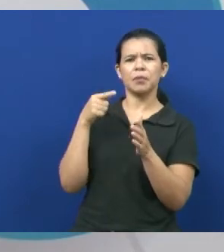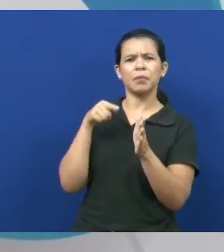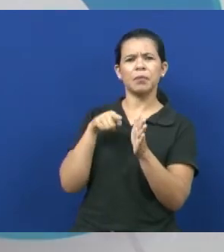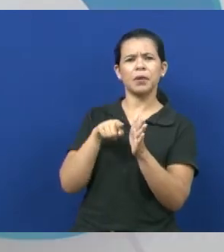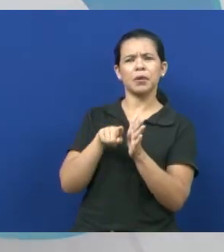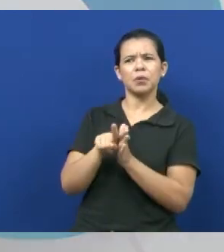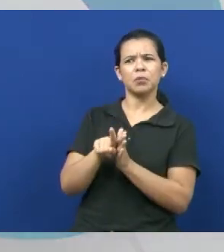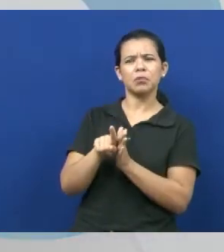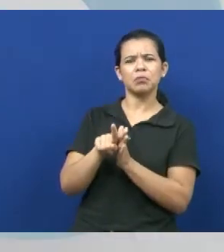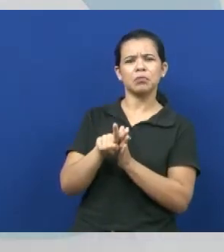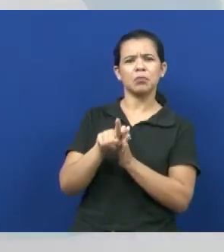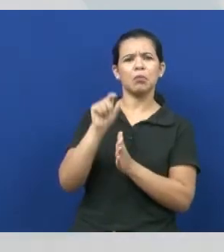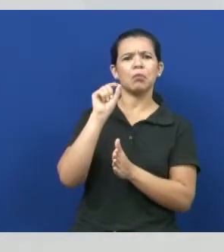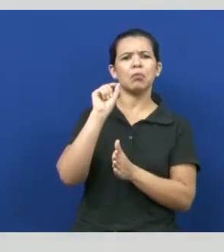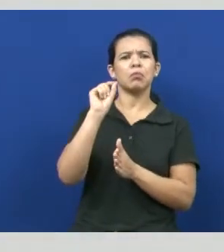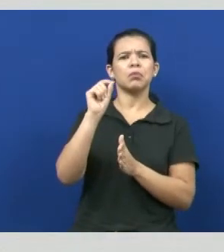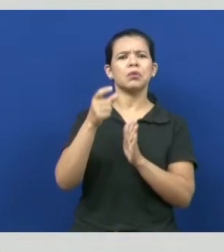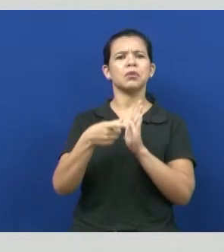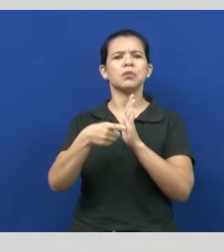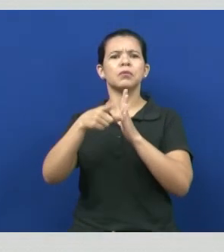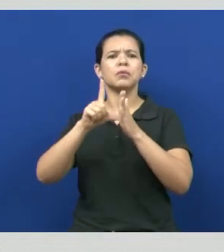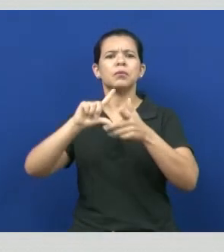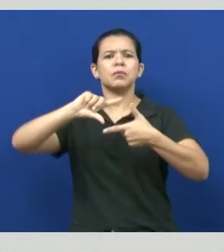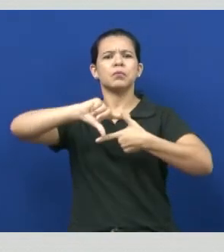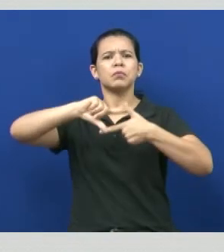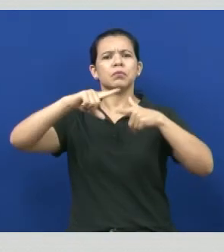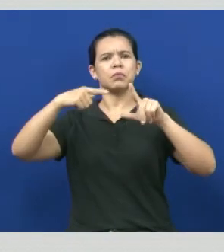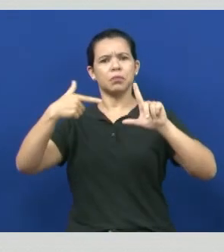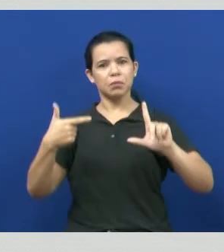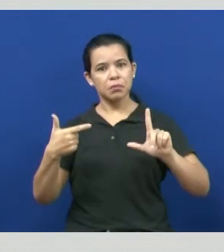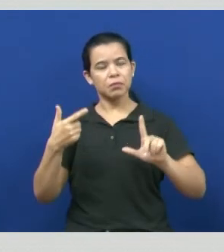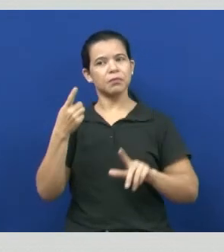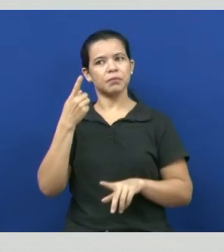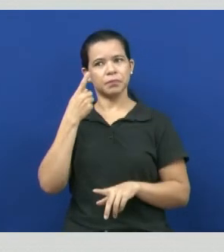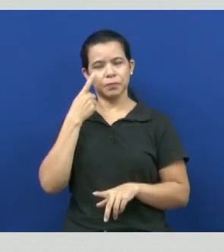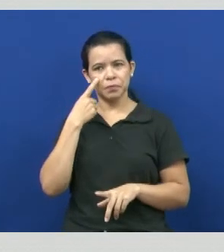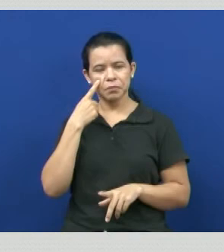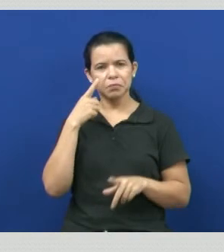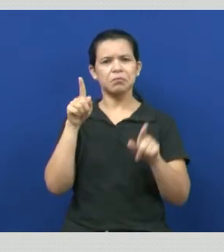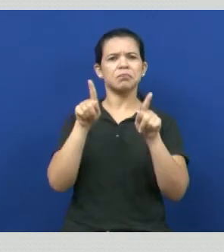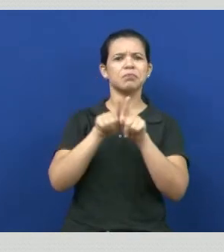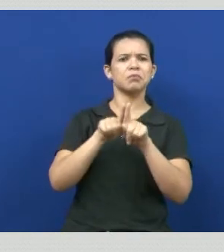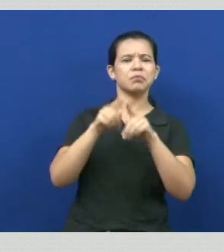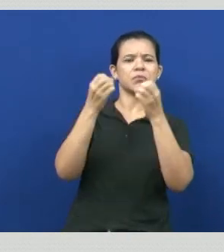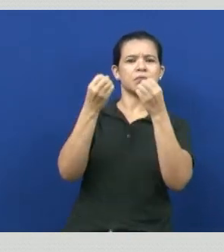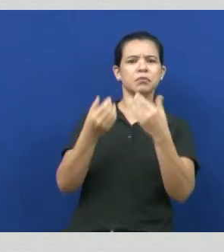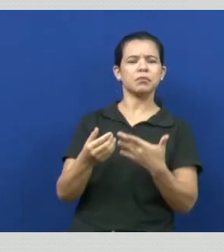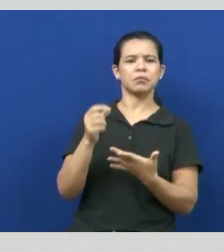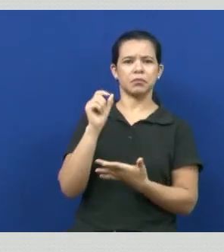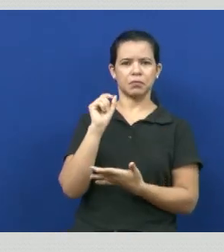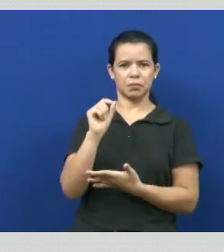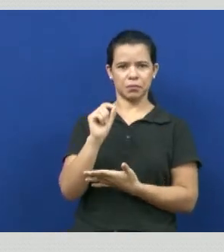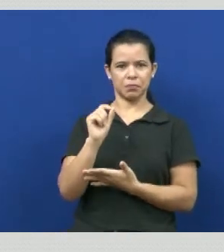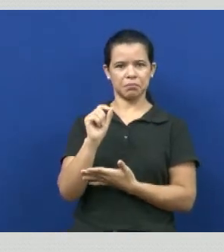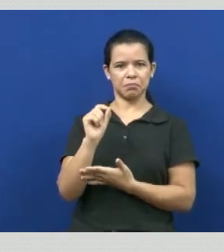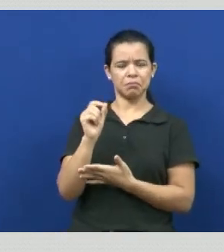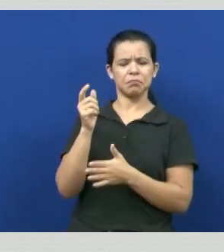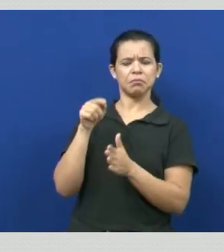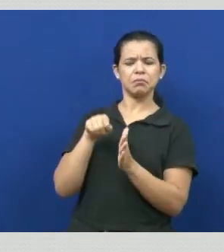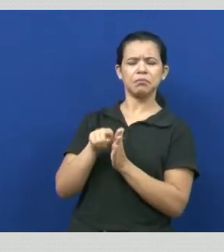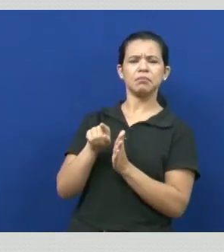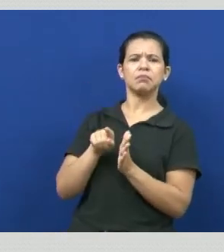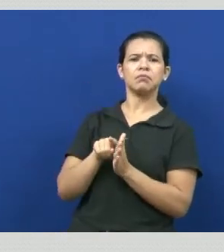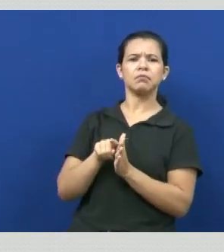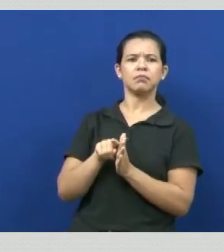é pré-modernismo? Vamos ver aqui. E o que nós vamos tratar aqui? Né? Vamos perguntar, o